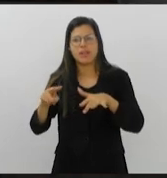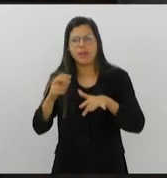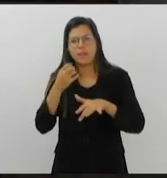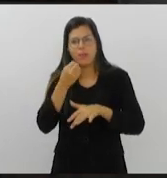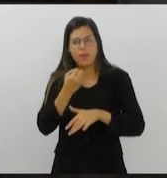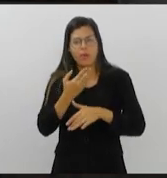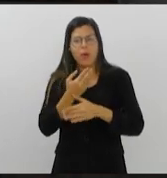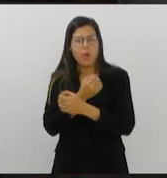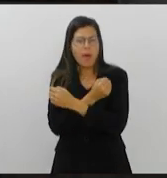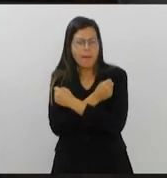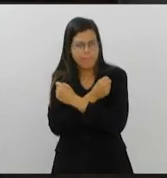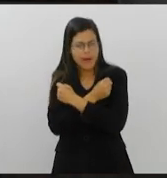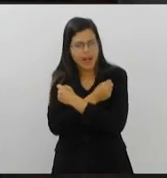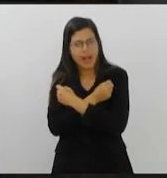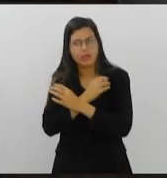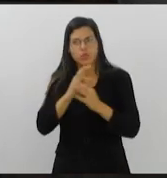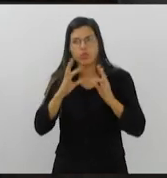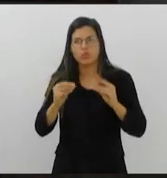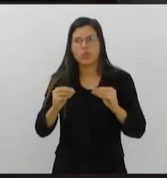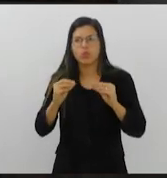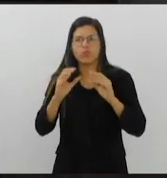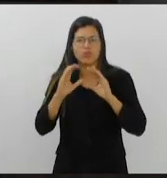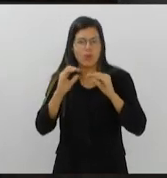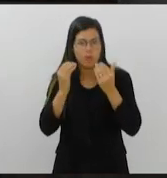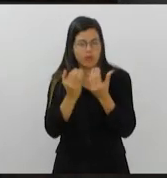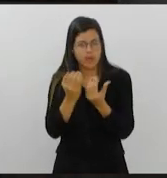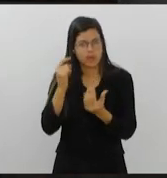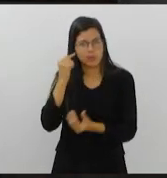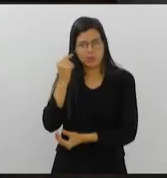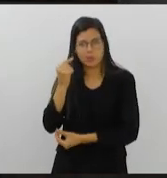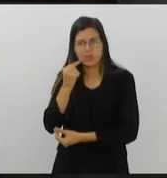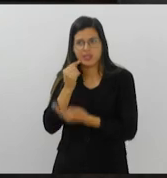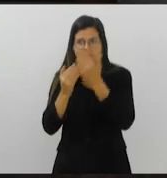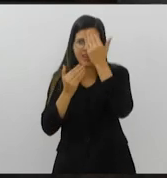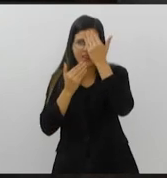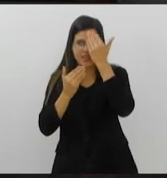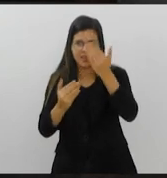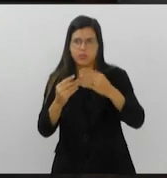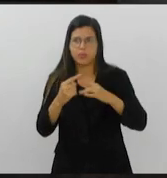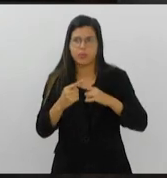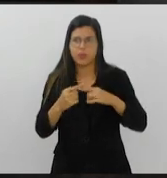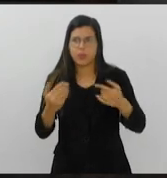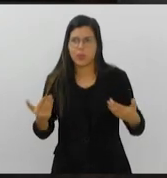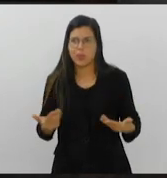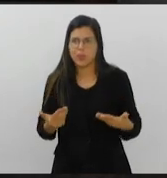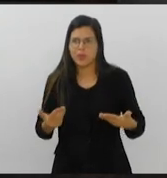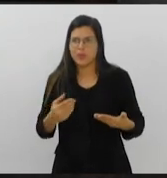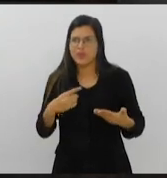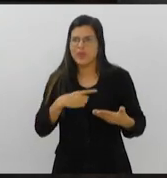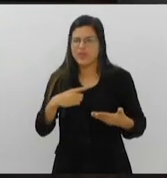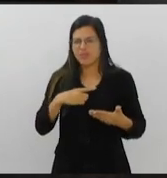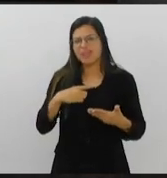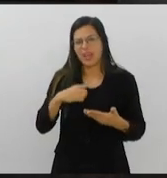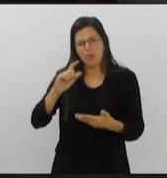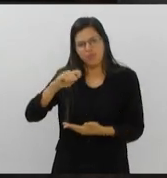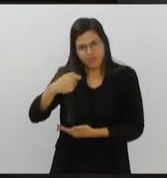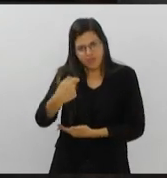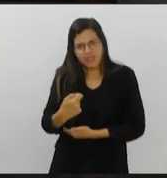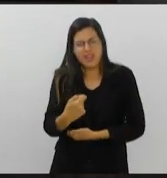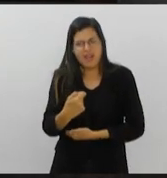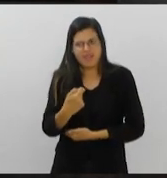carinhoso a todos da comunidade surda e agradecer, porque hoje eu tenho uma identidade na comunidade